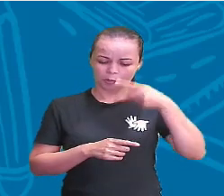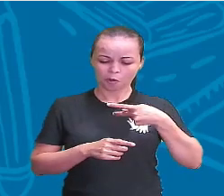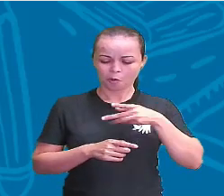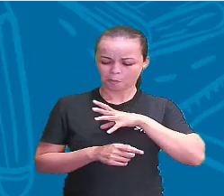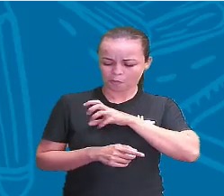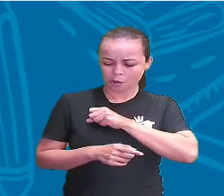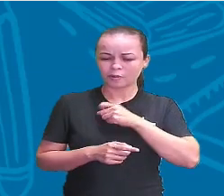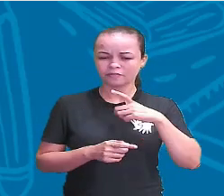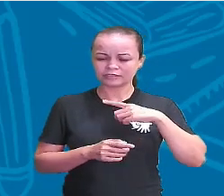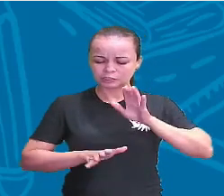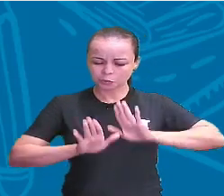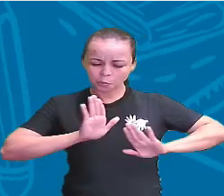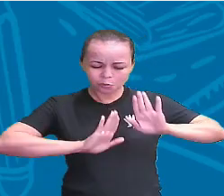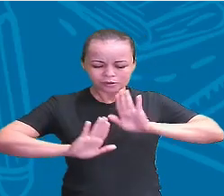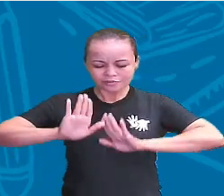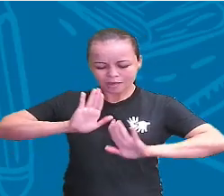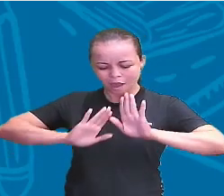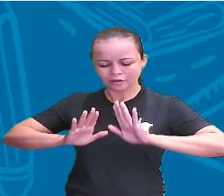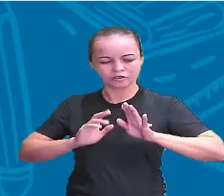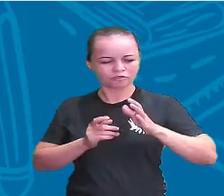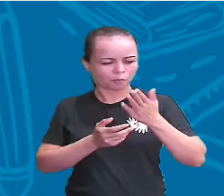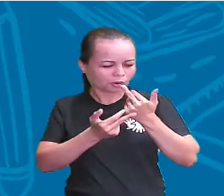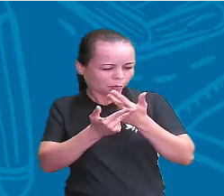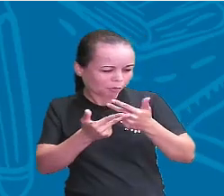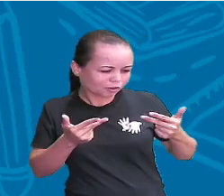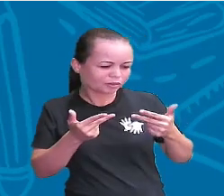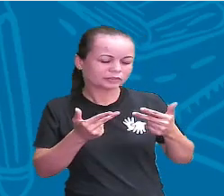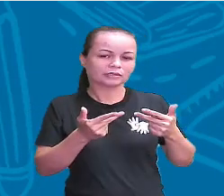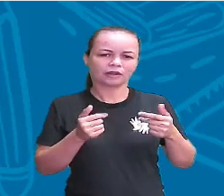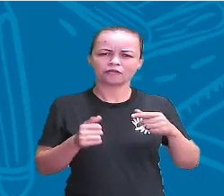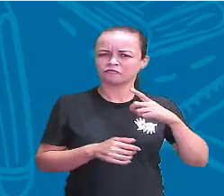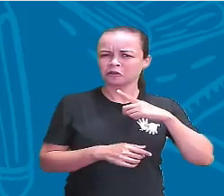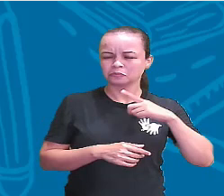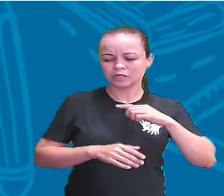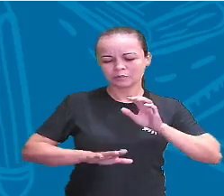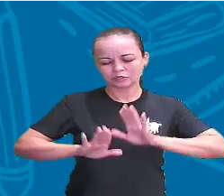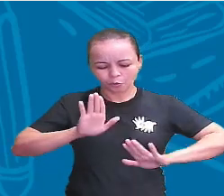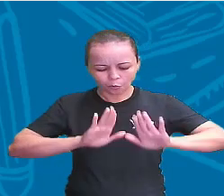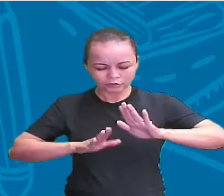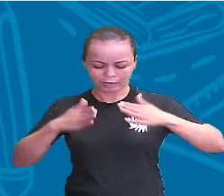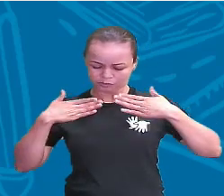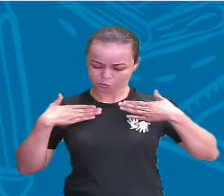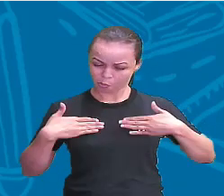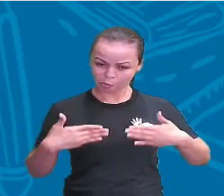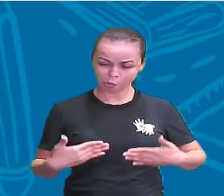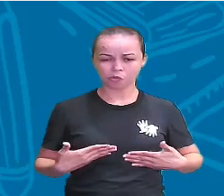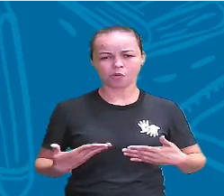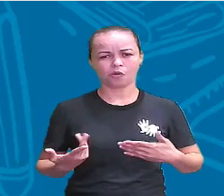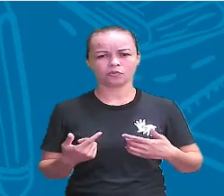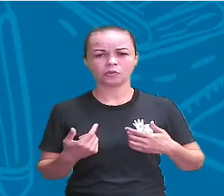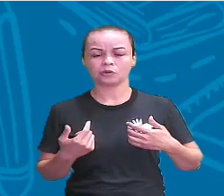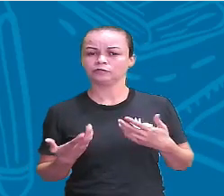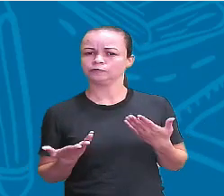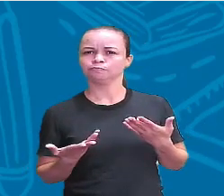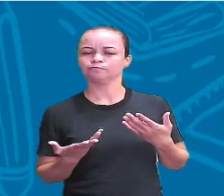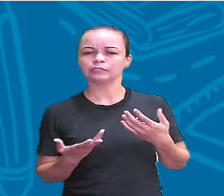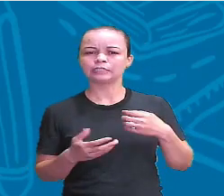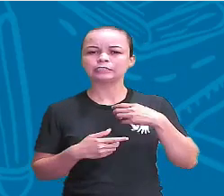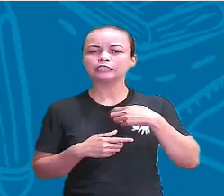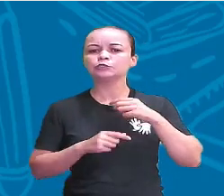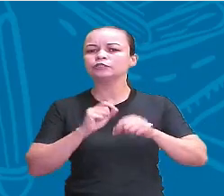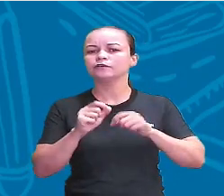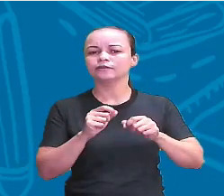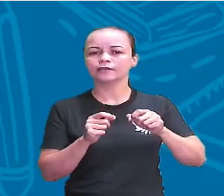a se alimentar de forma adequada, a gente vai passar a ter mais cuidado com o nosso corpo, no sentido de praticarmos